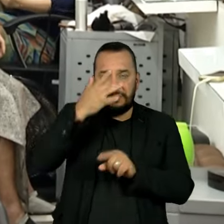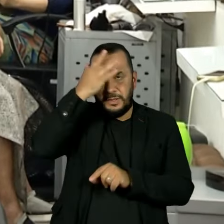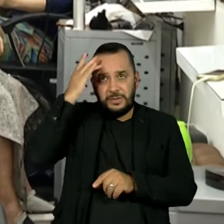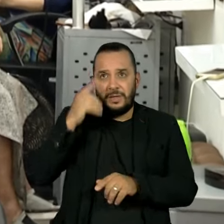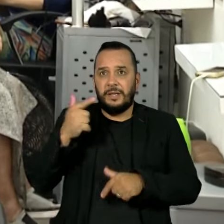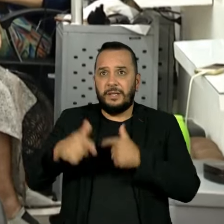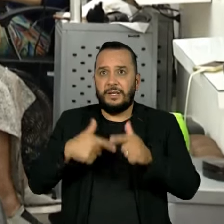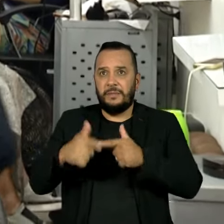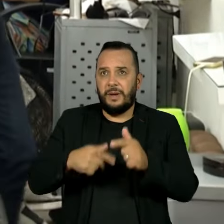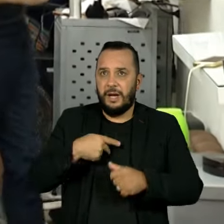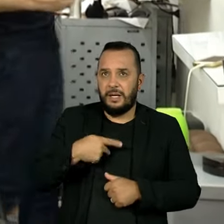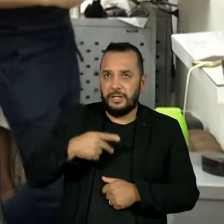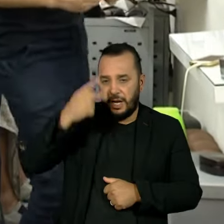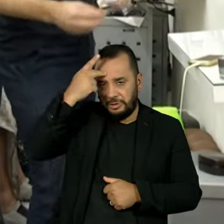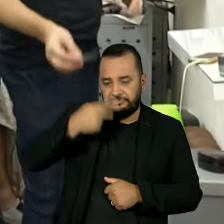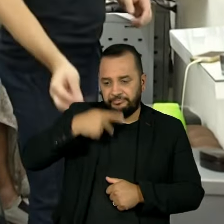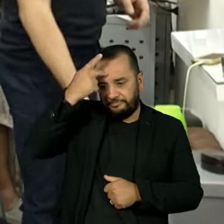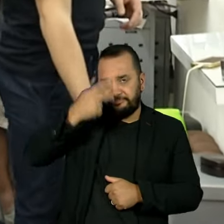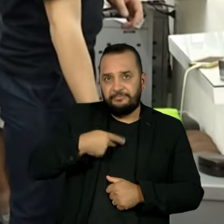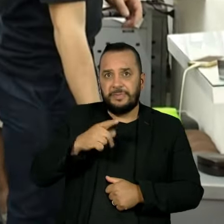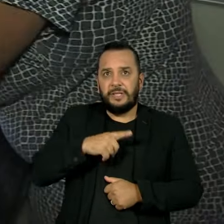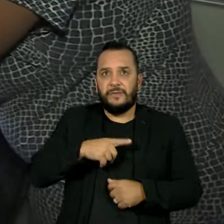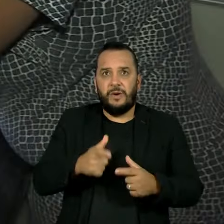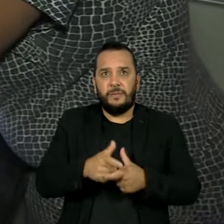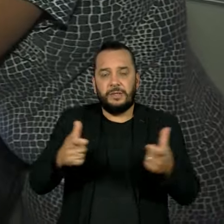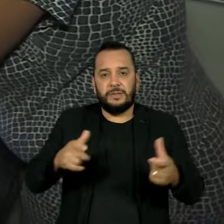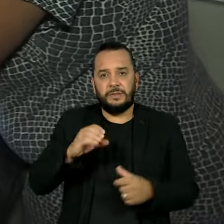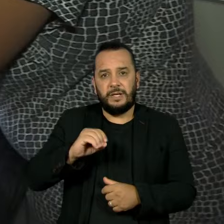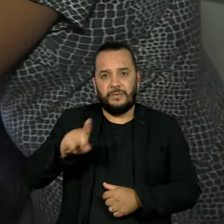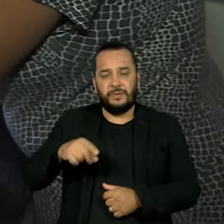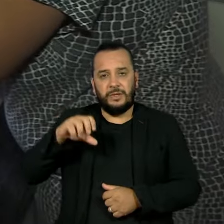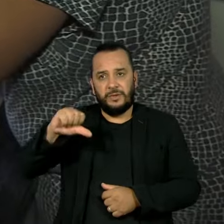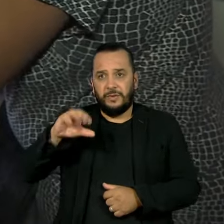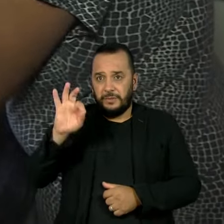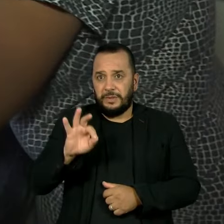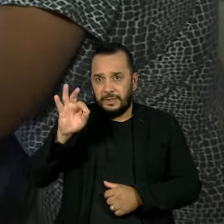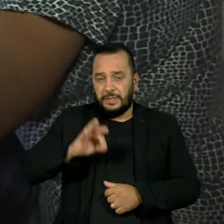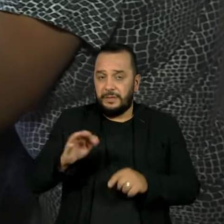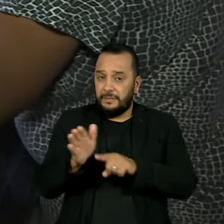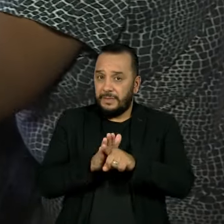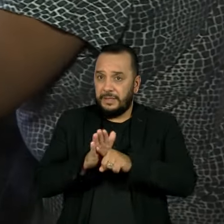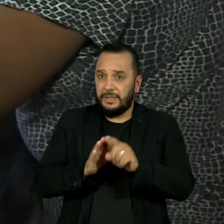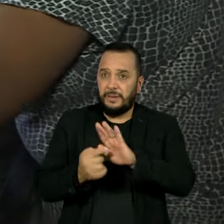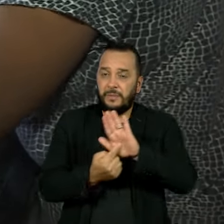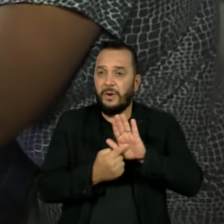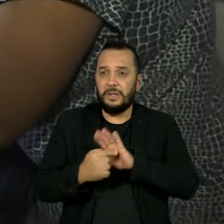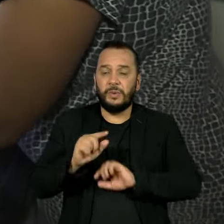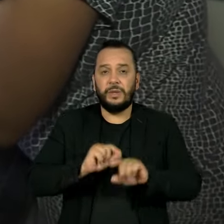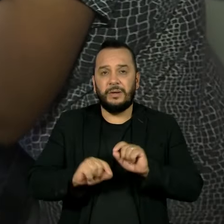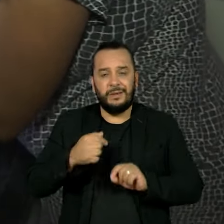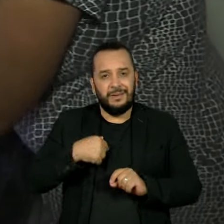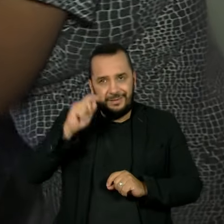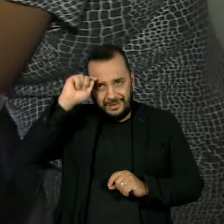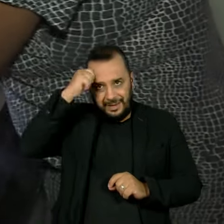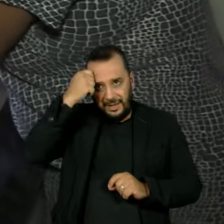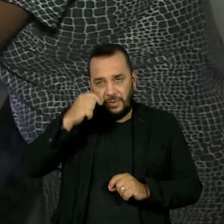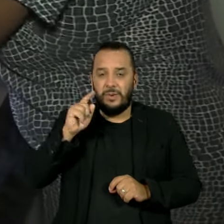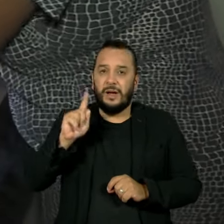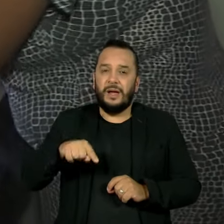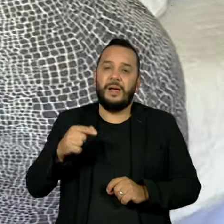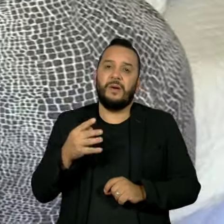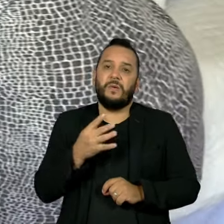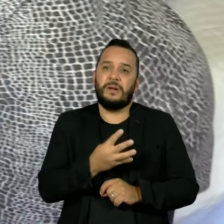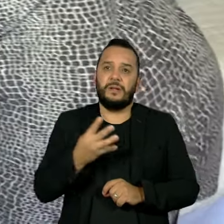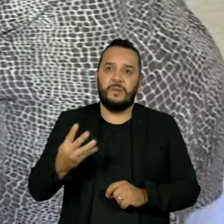teve um aumento de 0,9%. A pesquisa revelou também que negros representam mais de